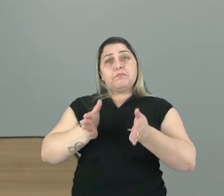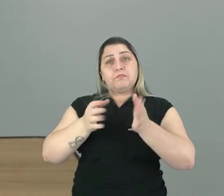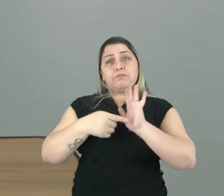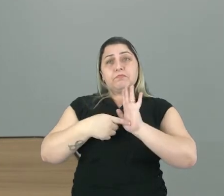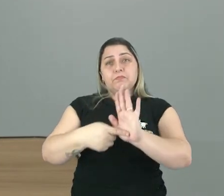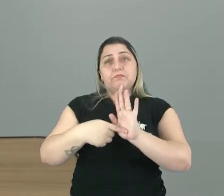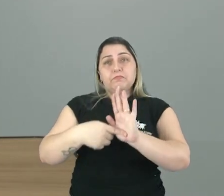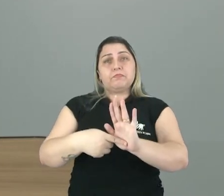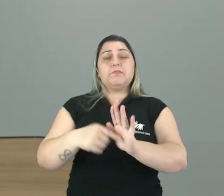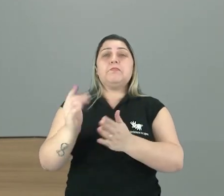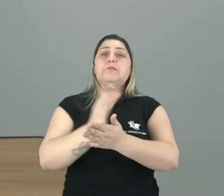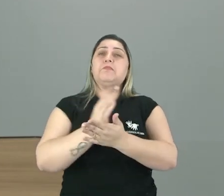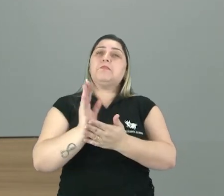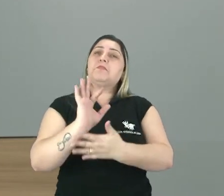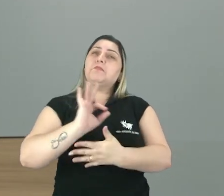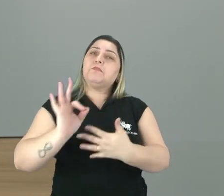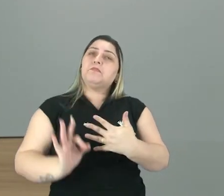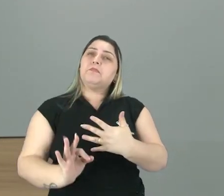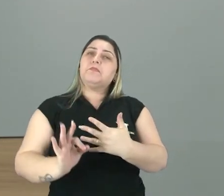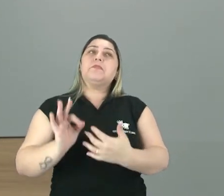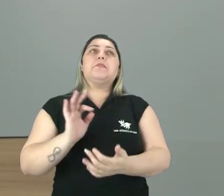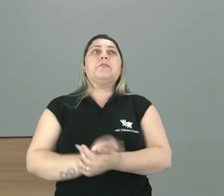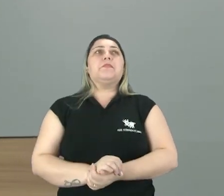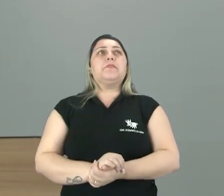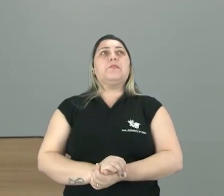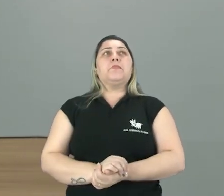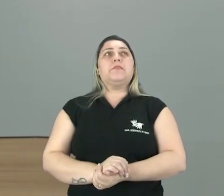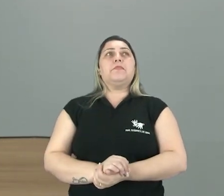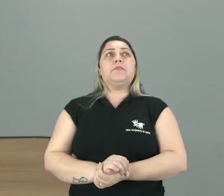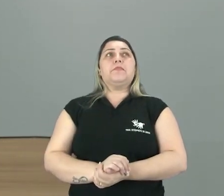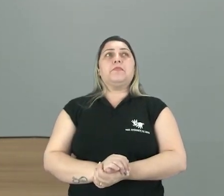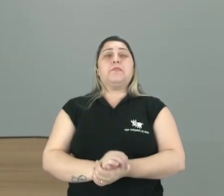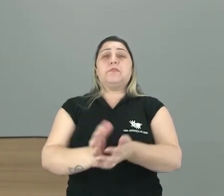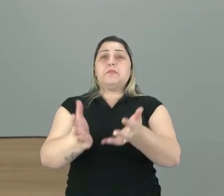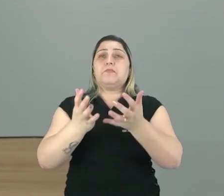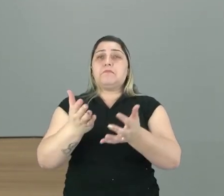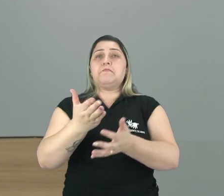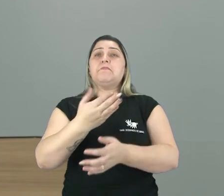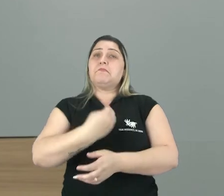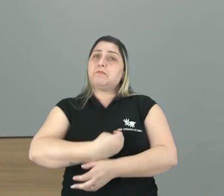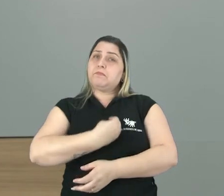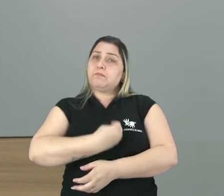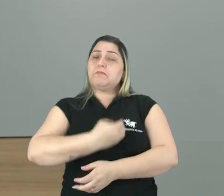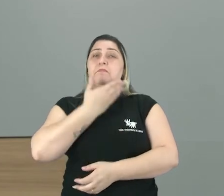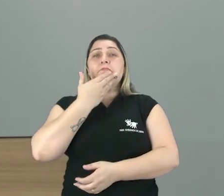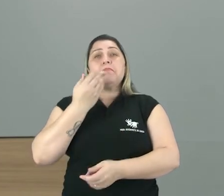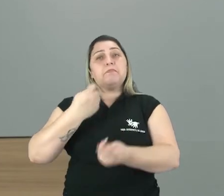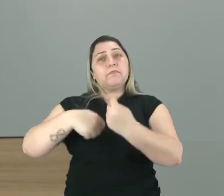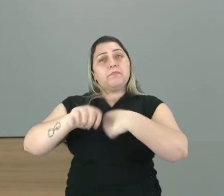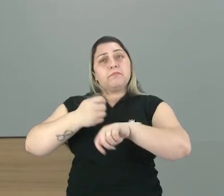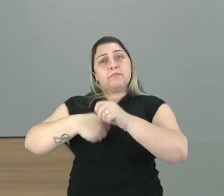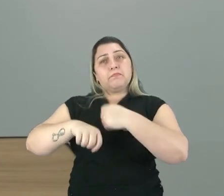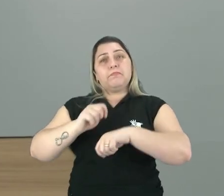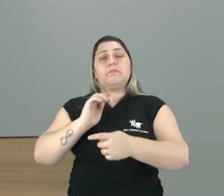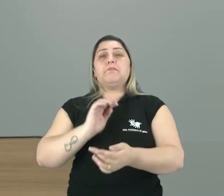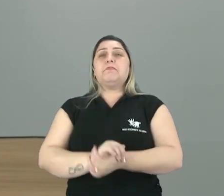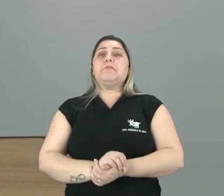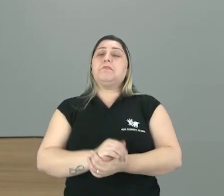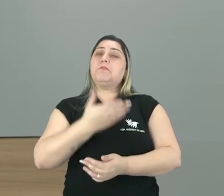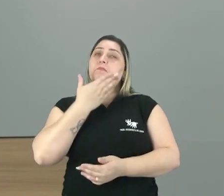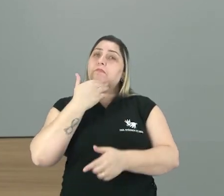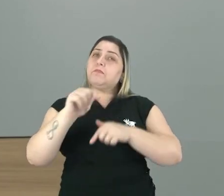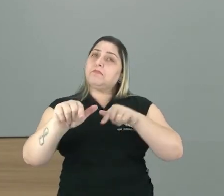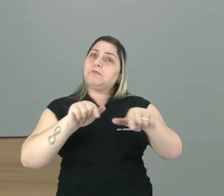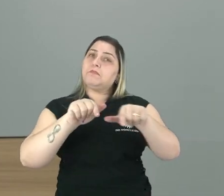coisas que nós já. Pontuamos aqui. São os motivos que eu falei. Ou eles querem uma vida melhor. No sentido econômico. Né. De melhores empregos.